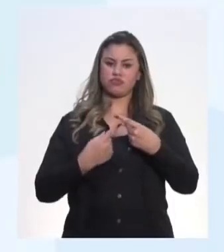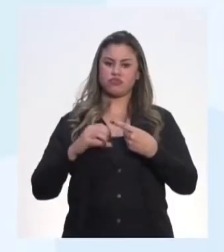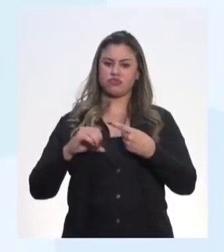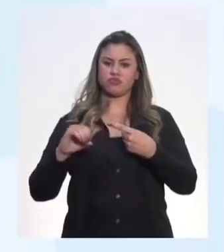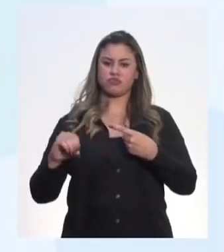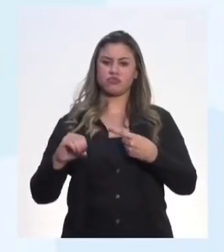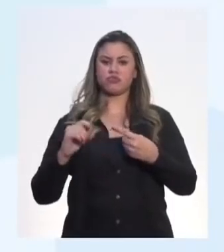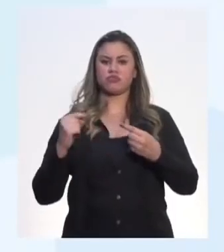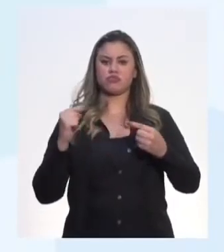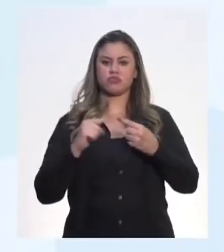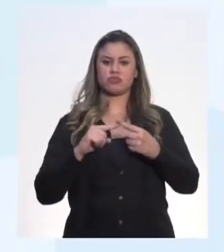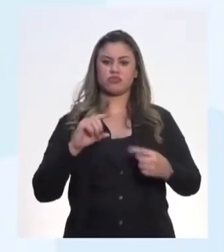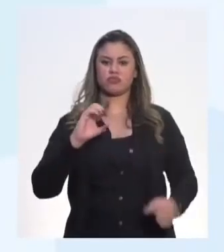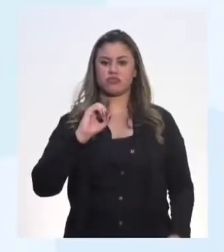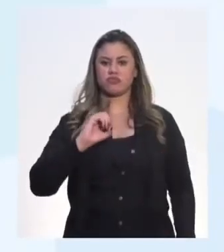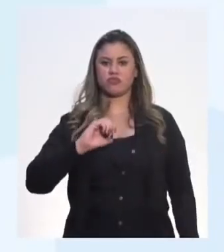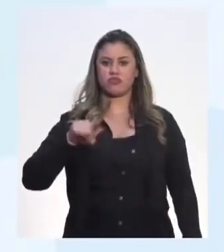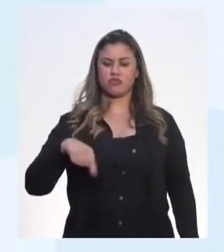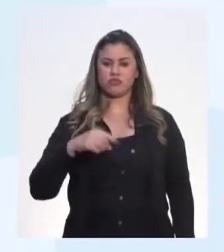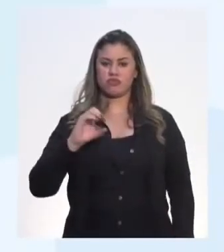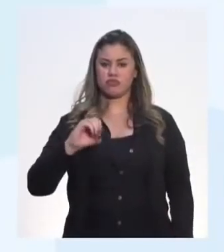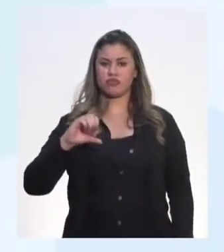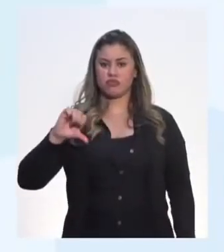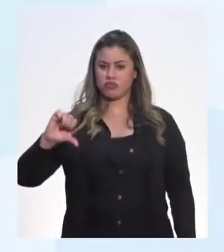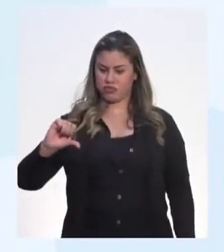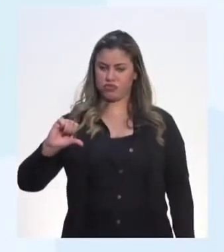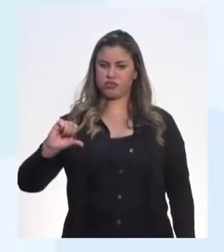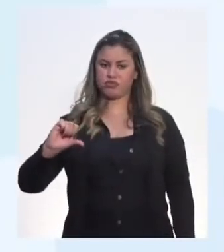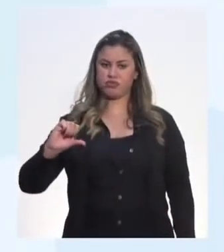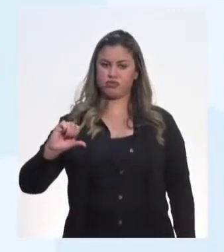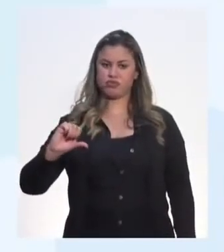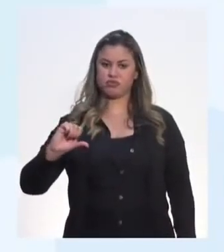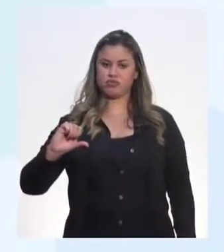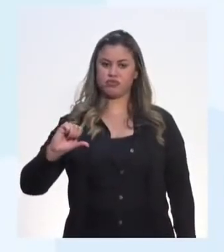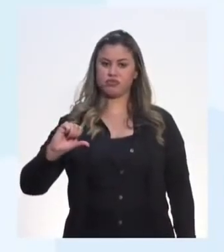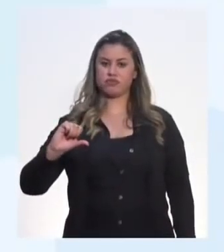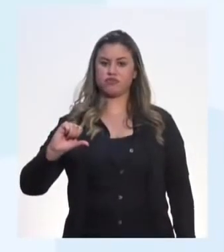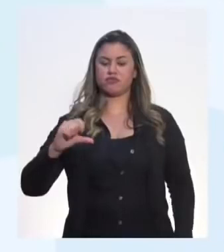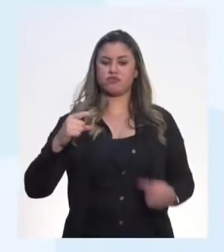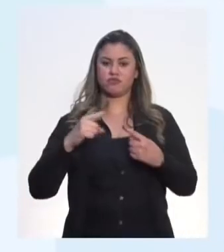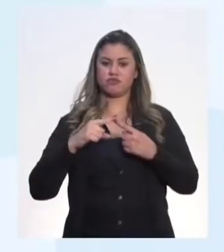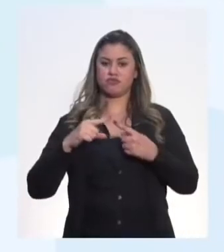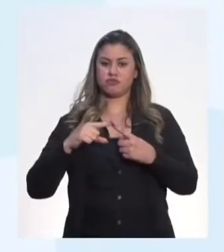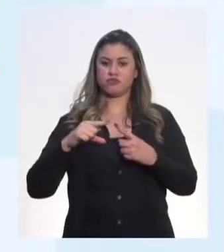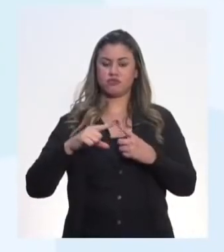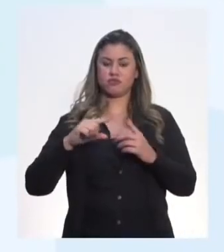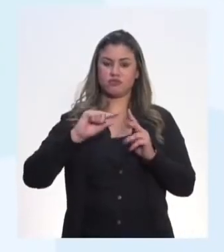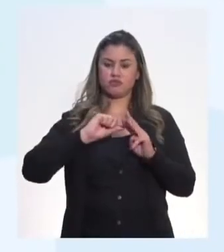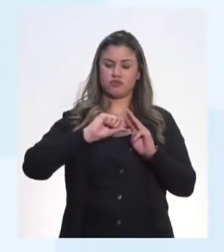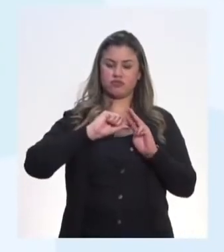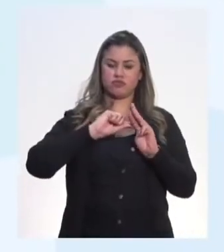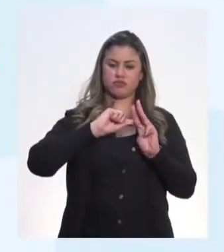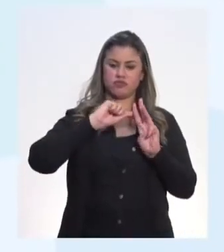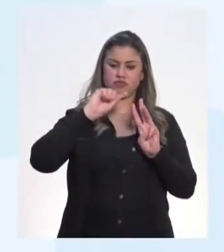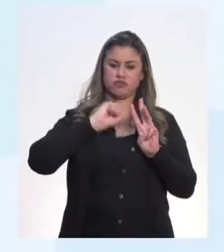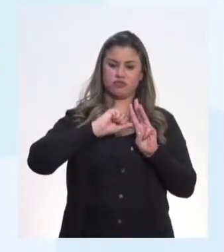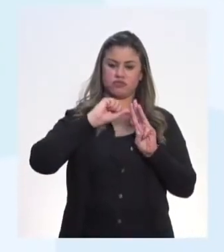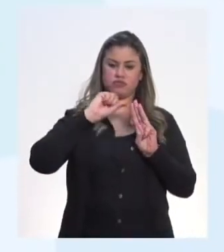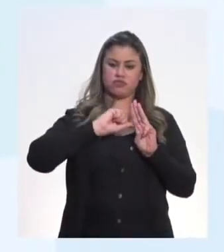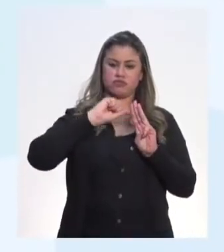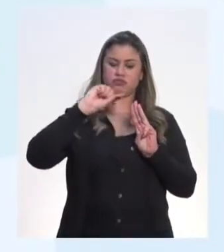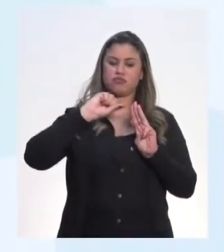por 100 eu tenho a representação decimal que são os nove centésimos que nós vamos usar para o nosso cálculo